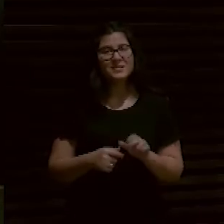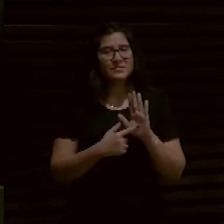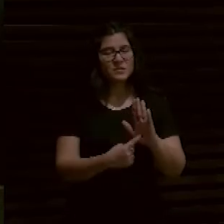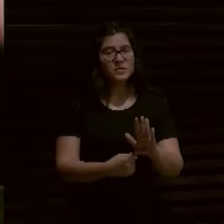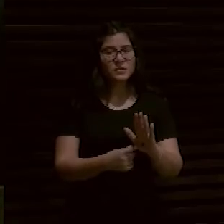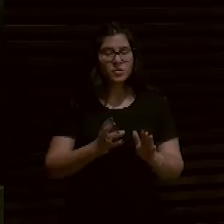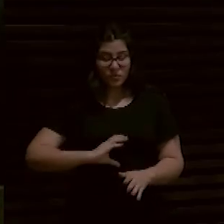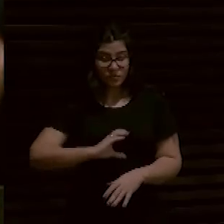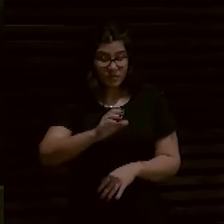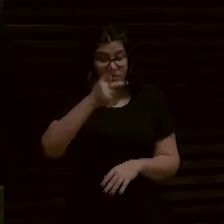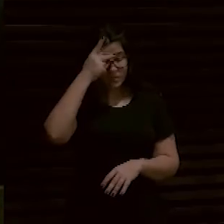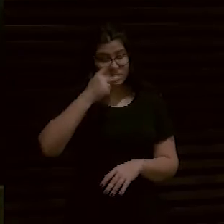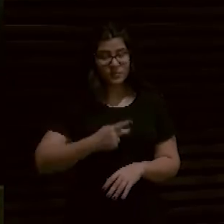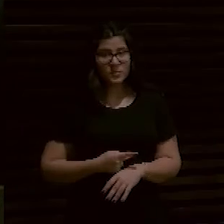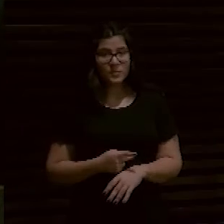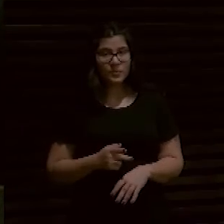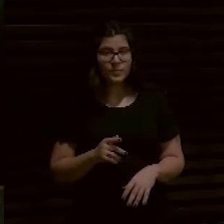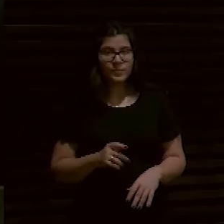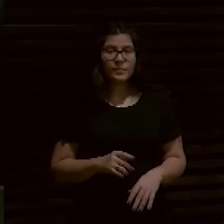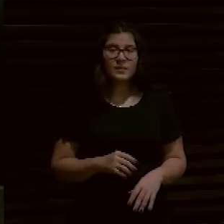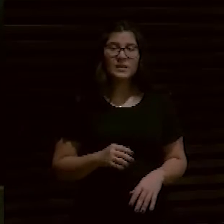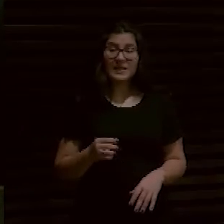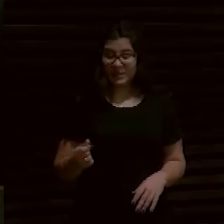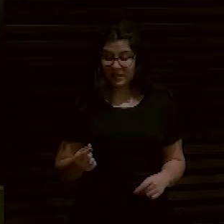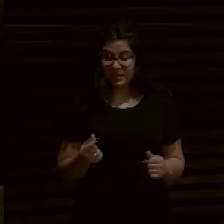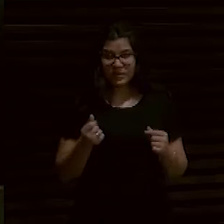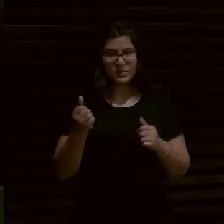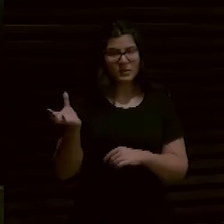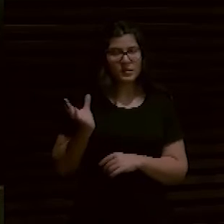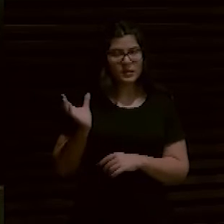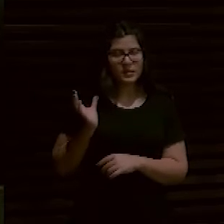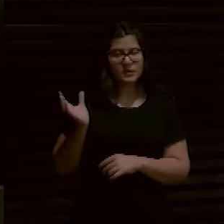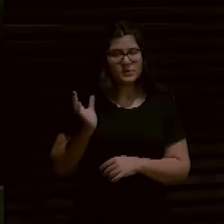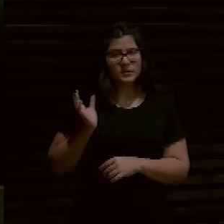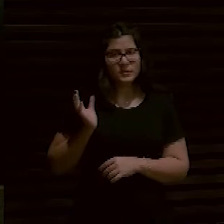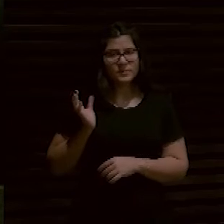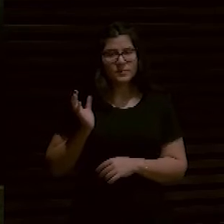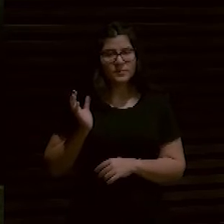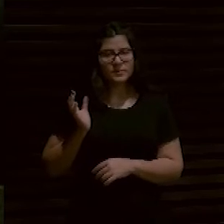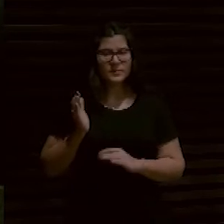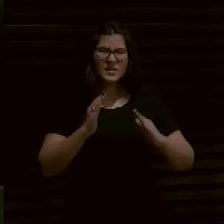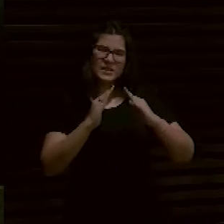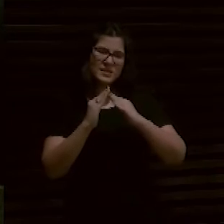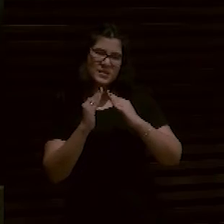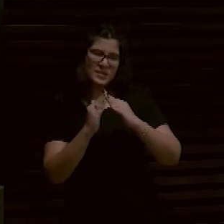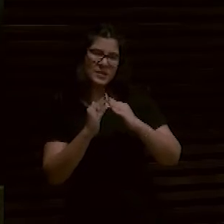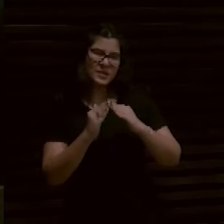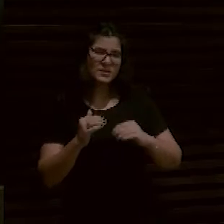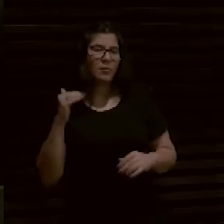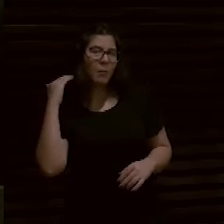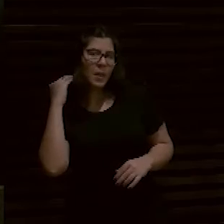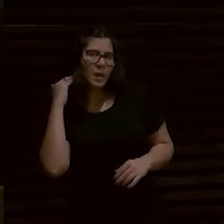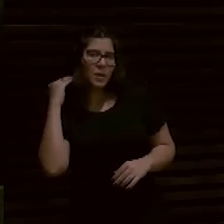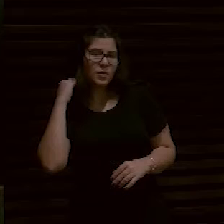si, por vezes na riqueza, no saldo bancário, nos imóveis que tem, e a gente